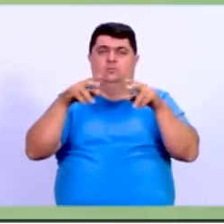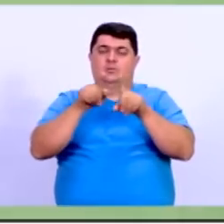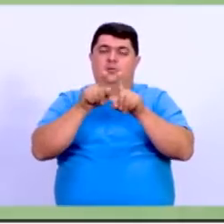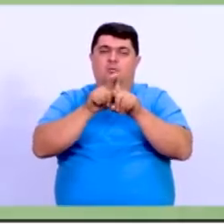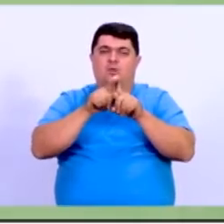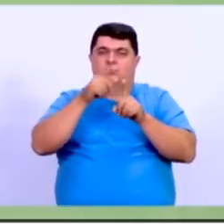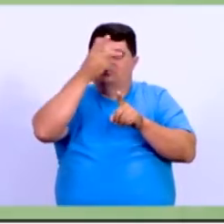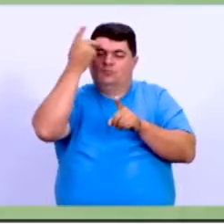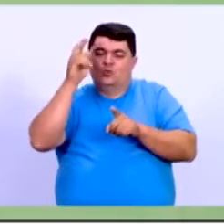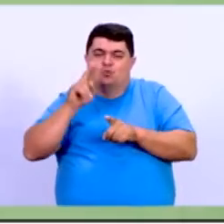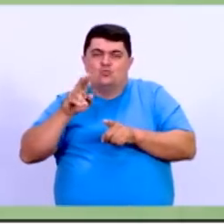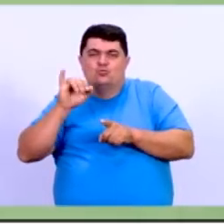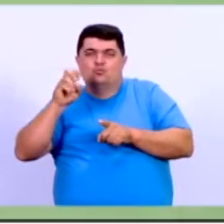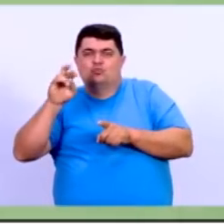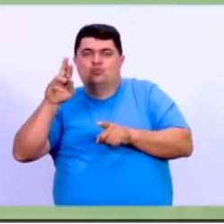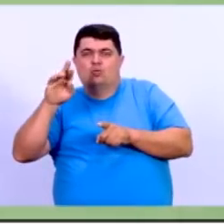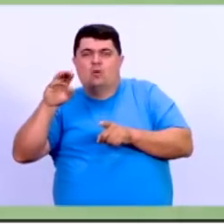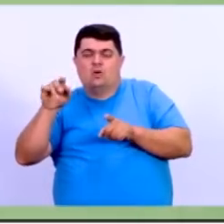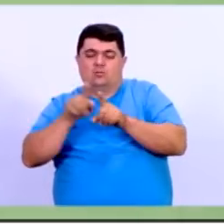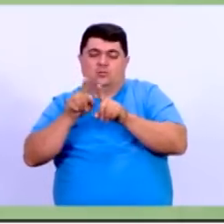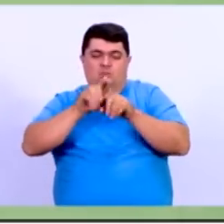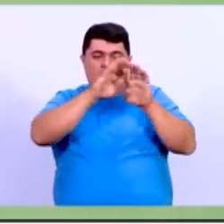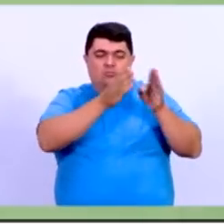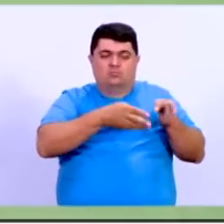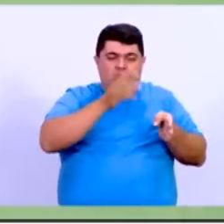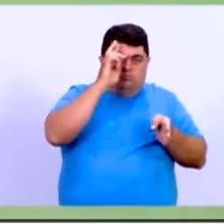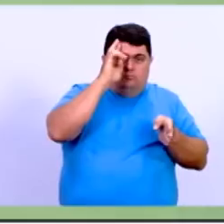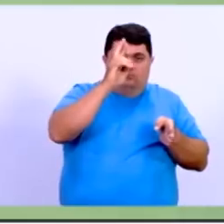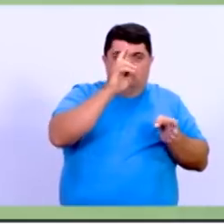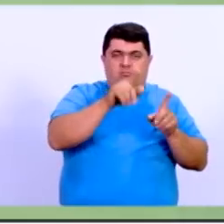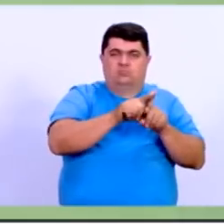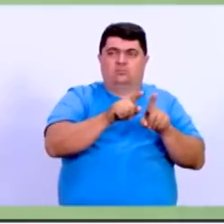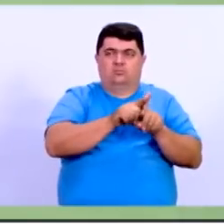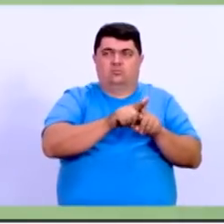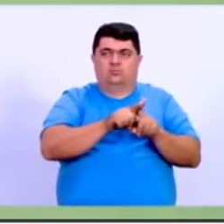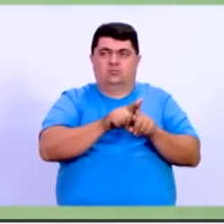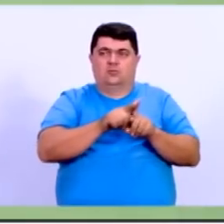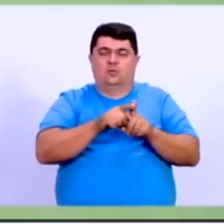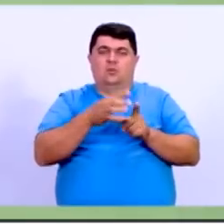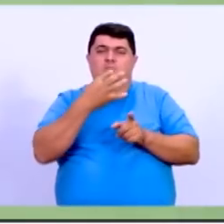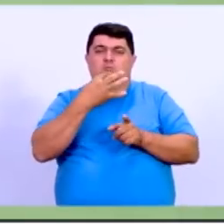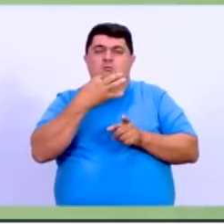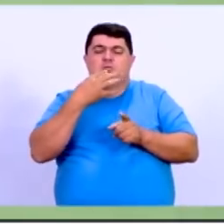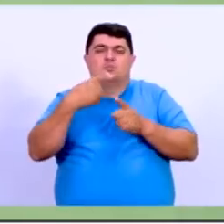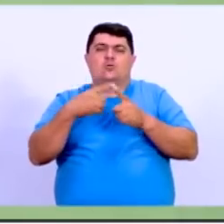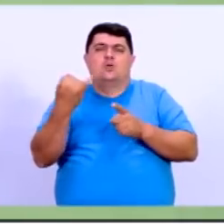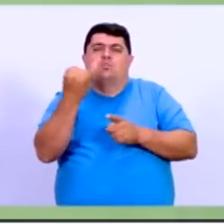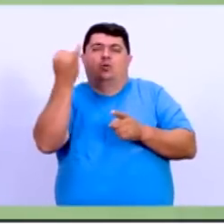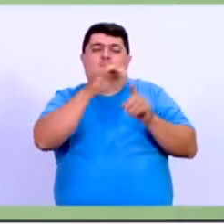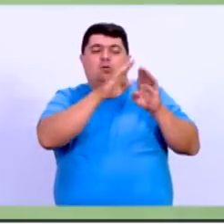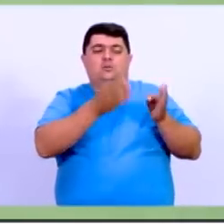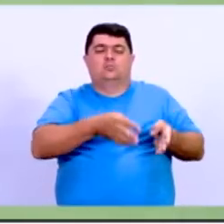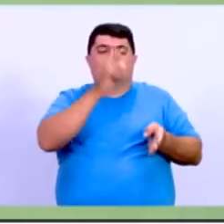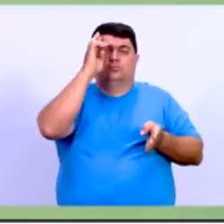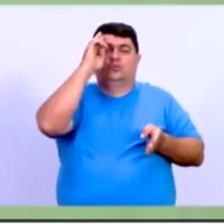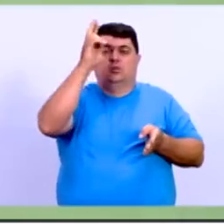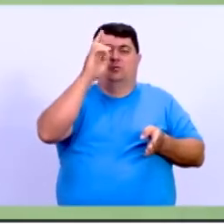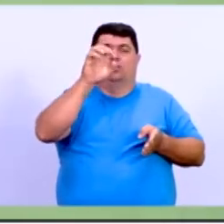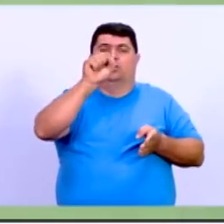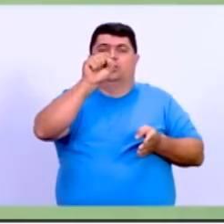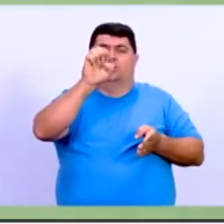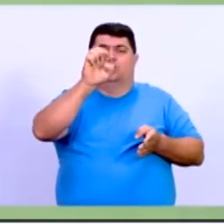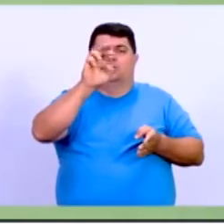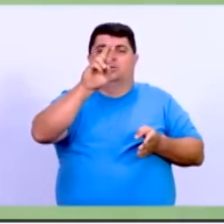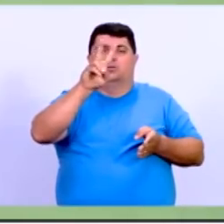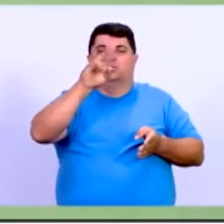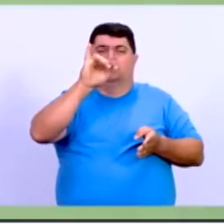cliente-servidor, tá? E por último aqui, olha, reconhecer a importância dos servidores de redes. Pessoal, o que é servidor, né? Vamos